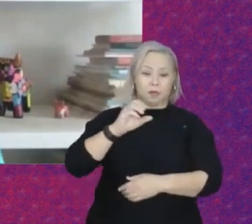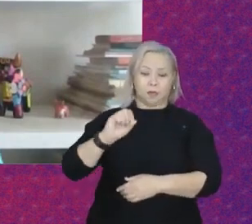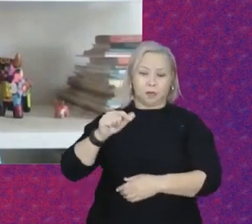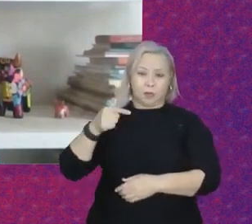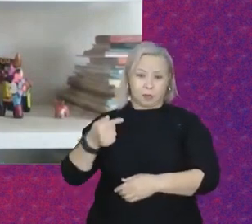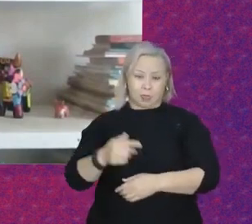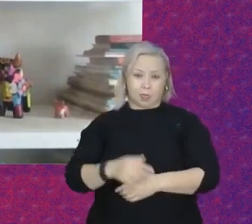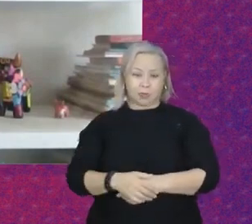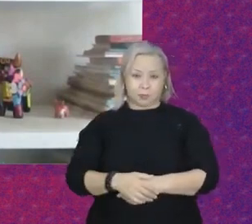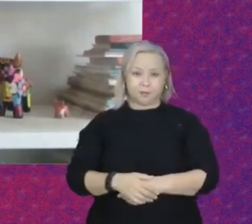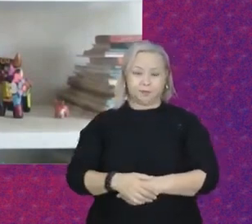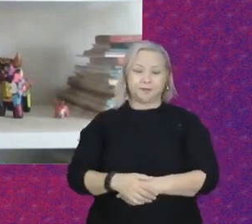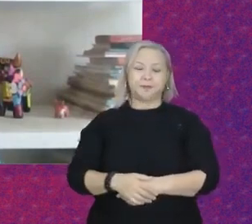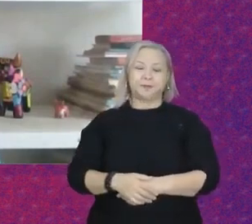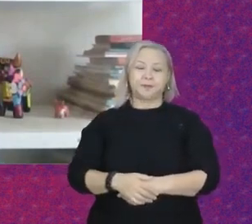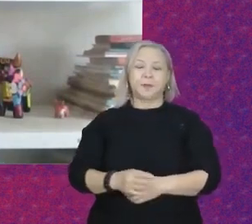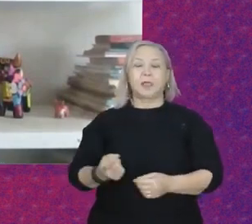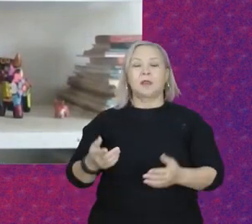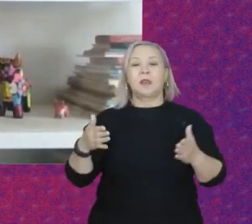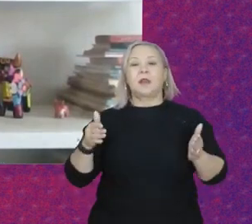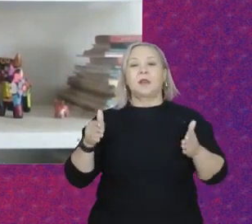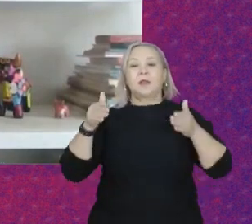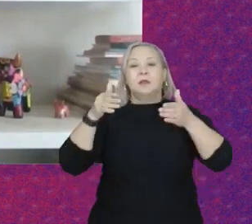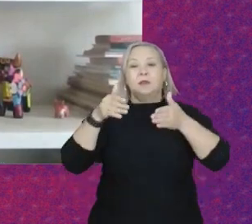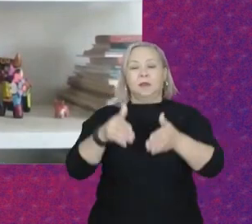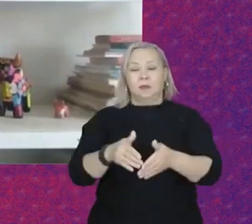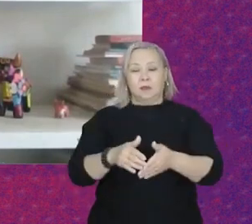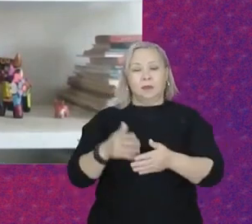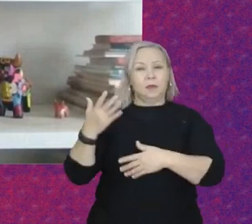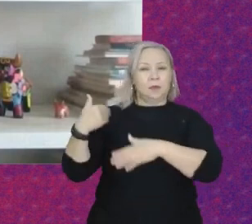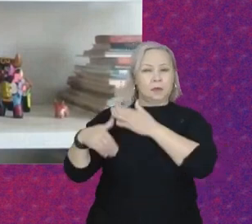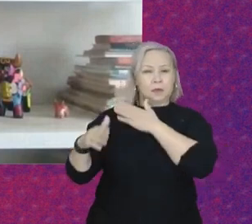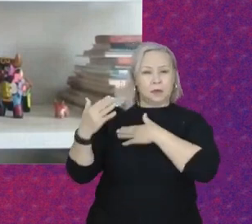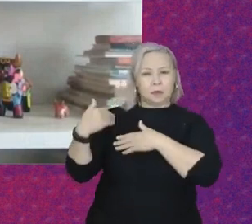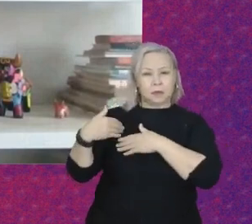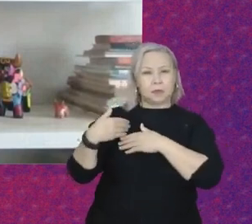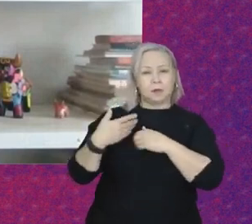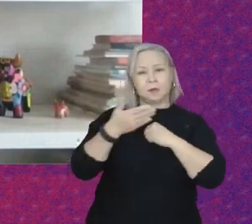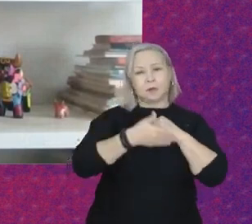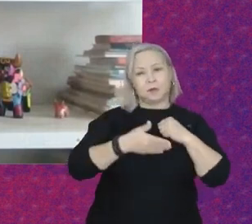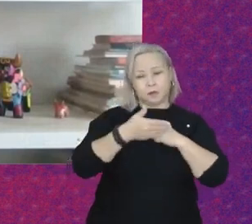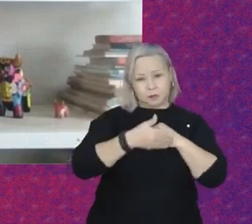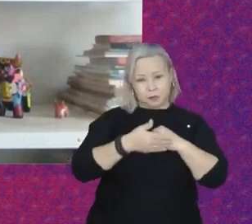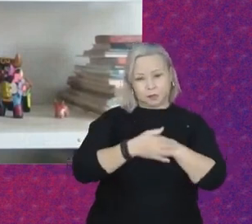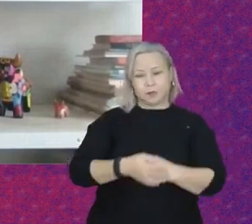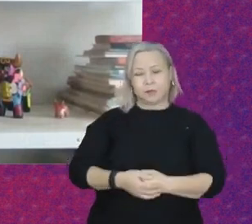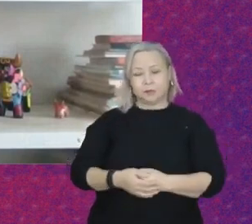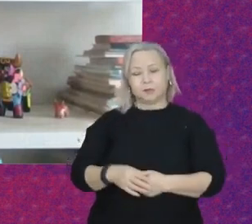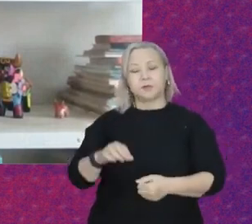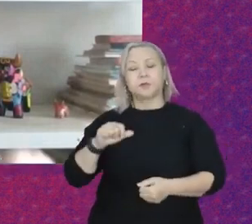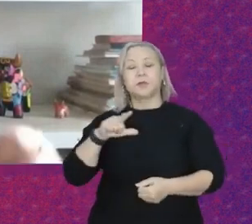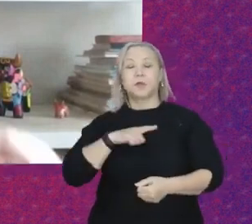fundo voltado apenas para o ensino fundamental, nós tivemos também